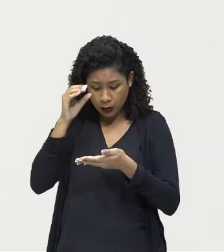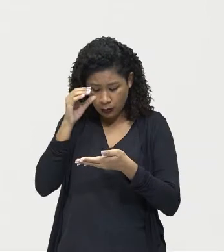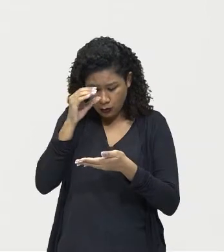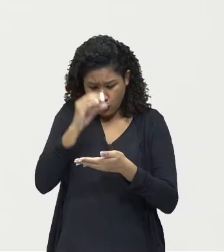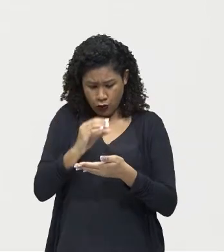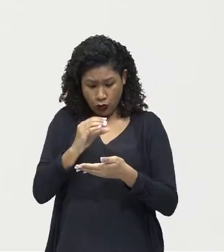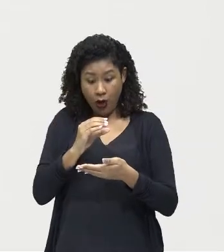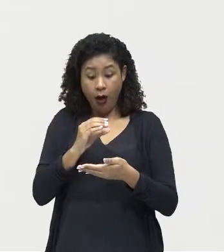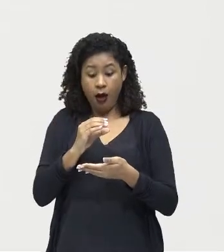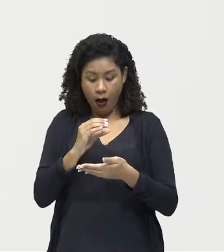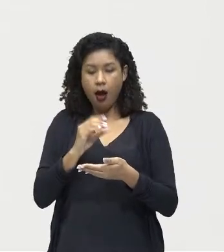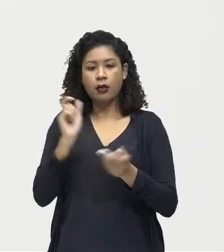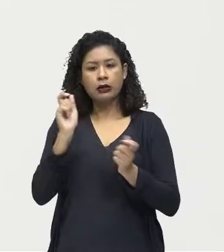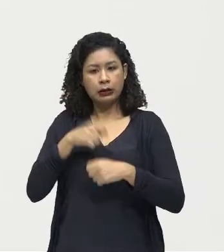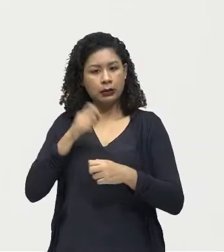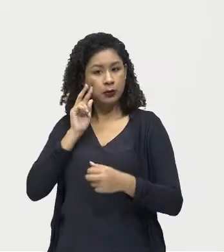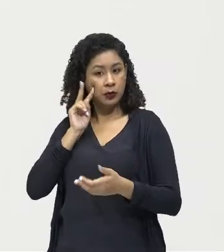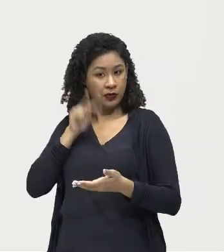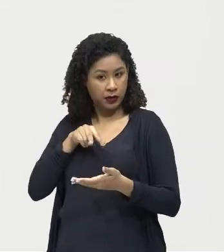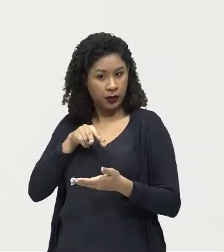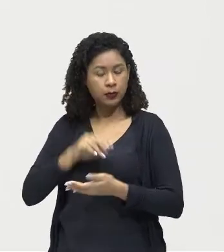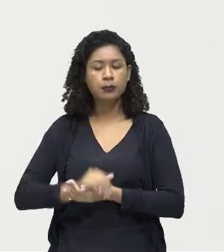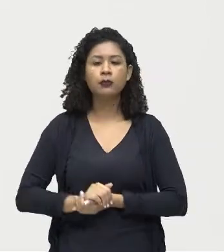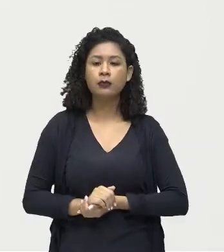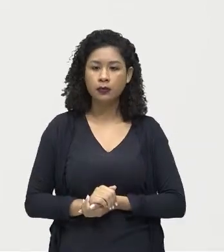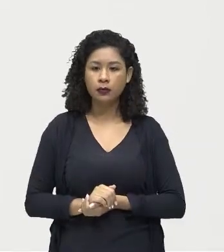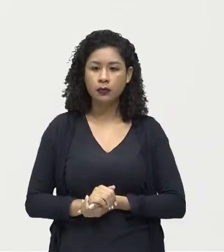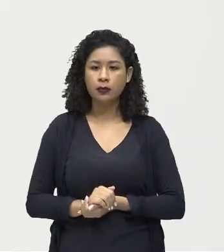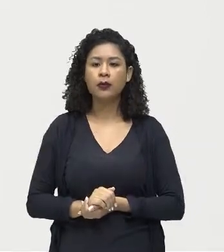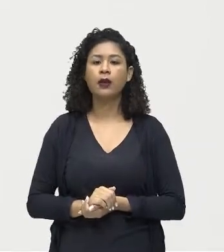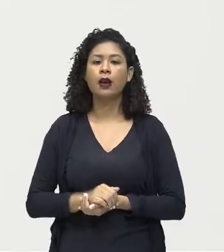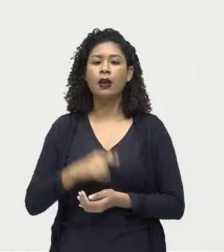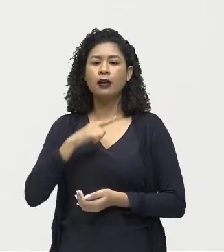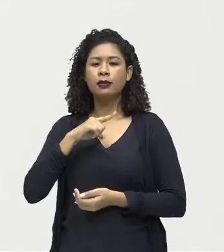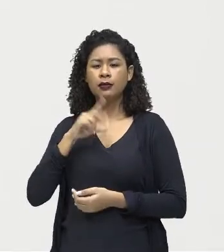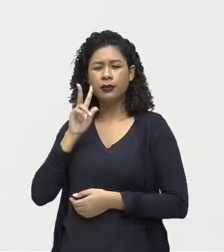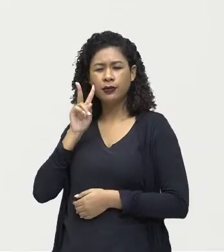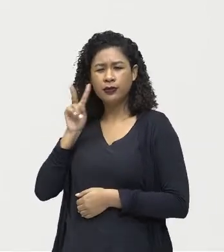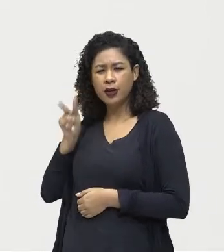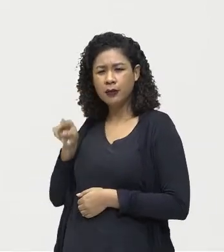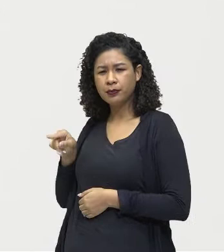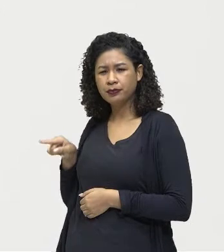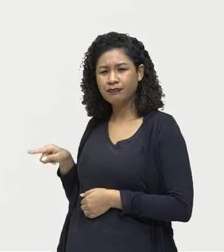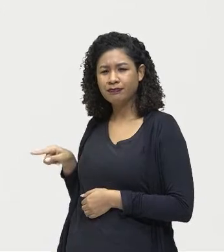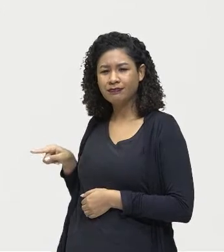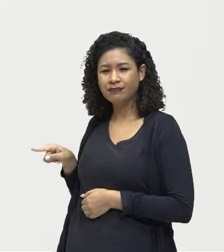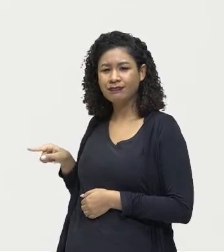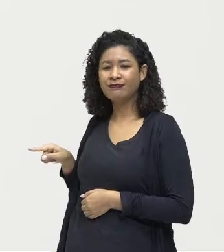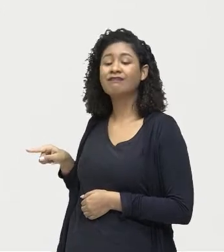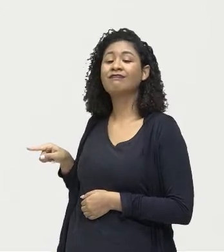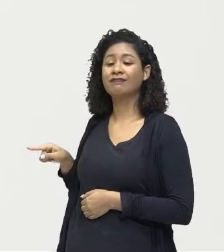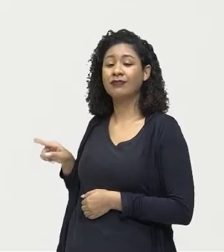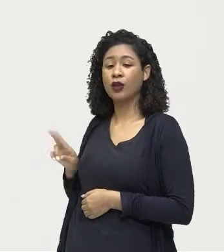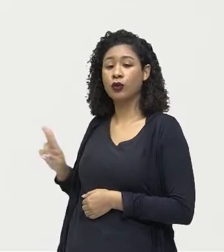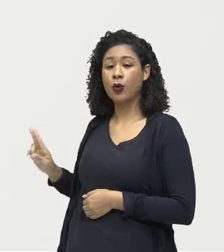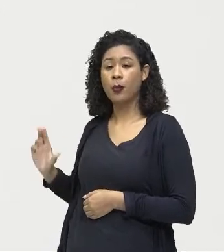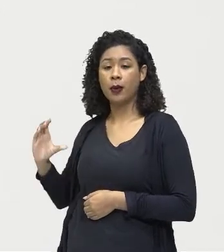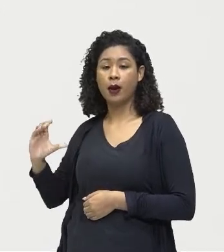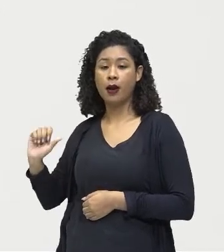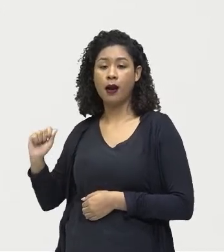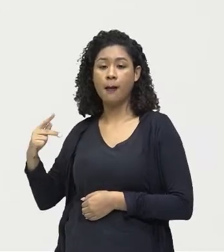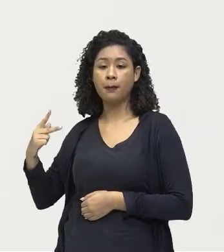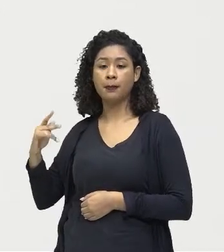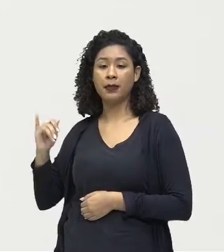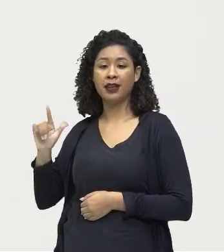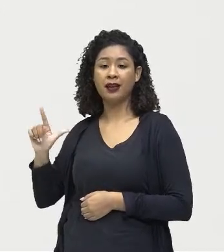gente observar esse vaso. Ele está representado, ó, aqui embaixo, tá? O capilar. Então,